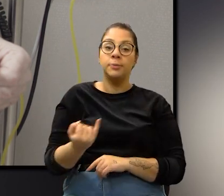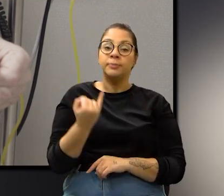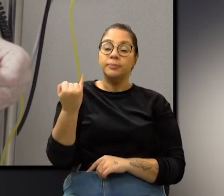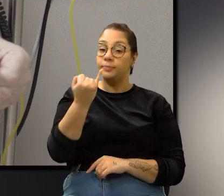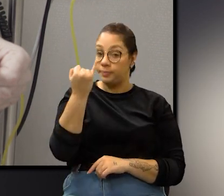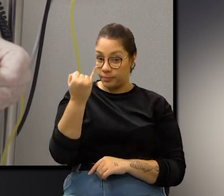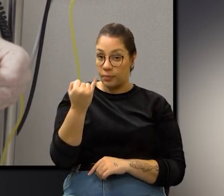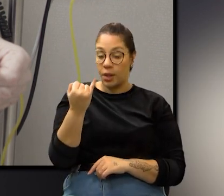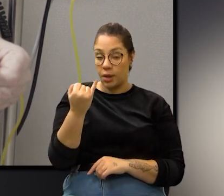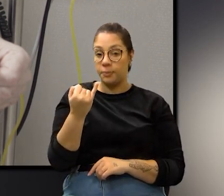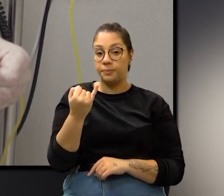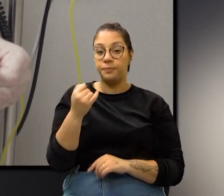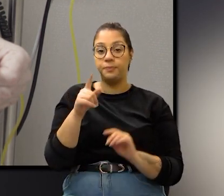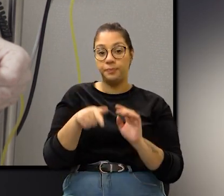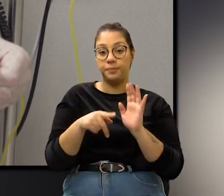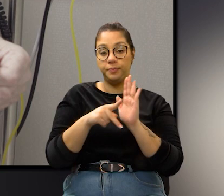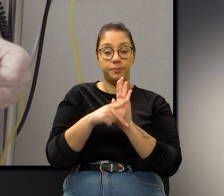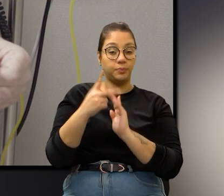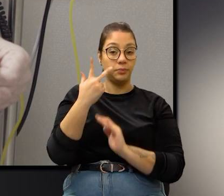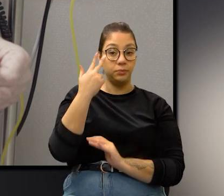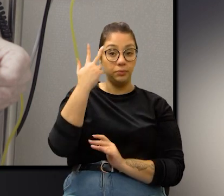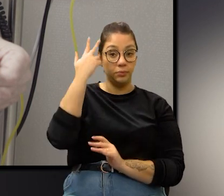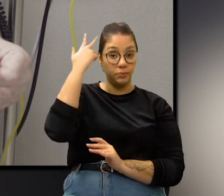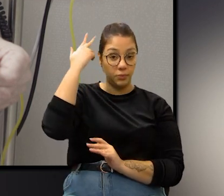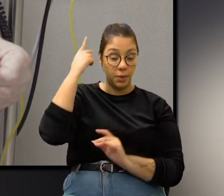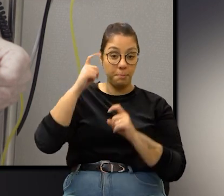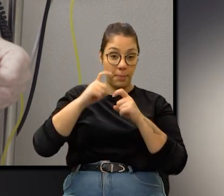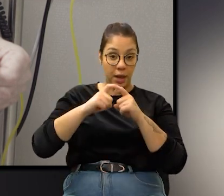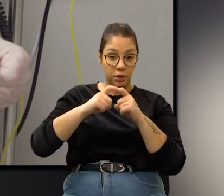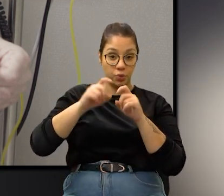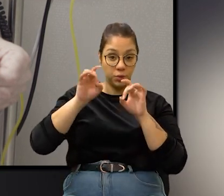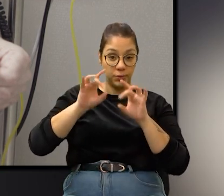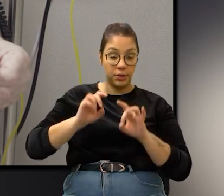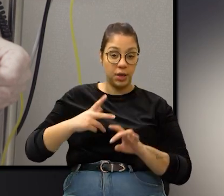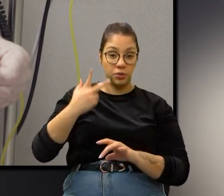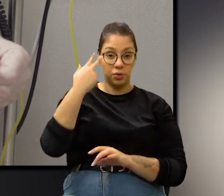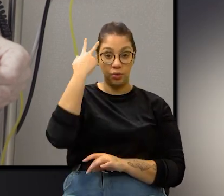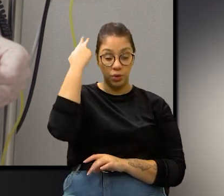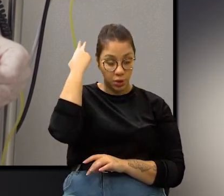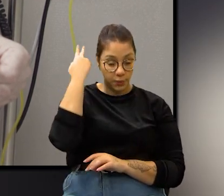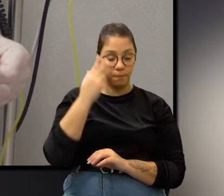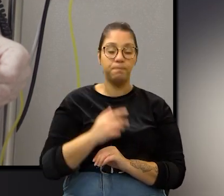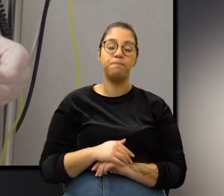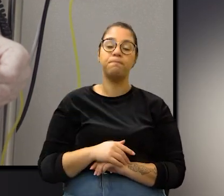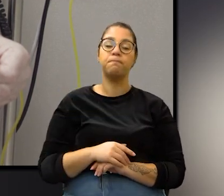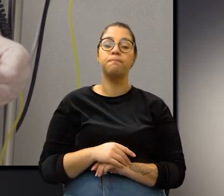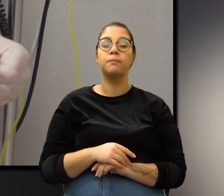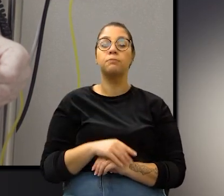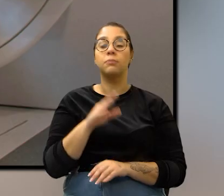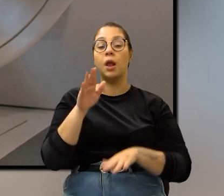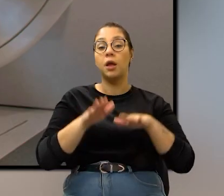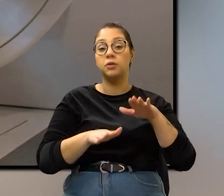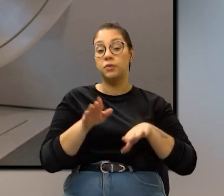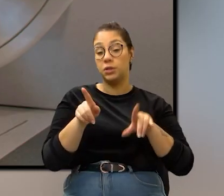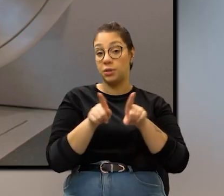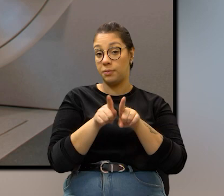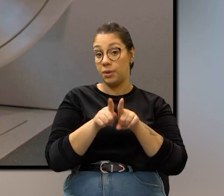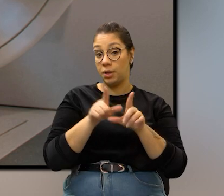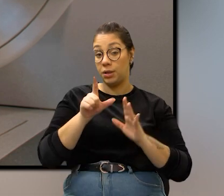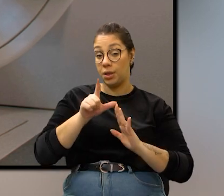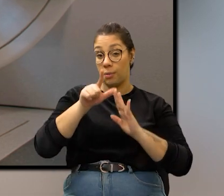trabalho fundamental do neurocirurgião que vai trabalhar em conjunto com nós. Muitas